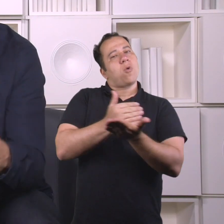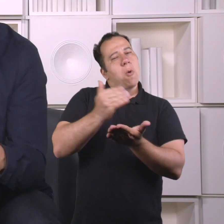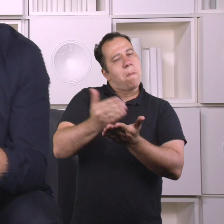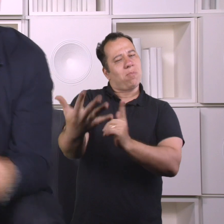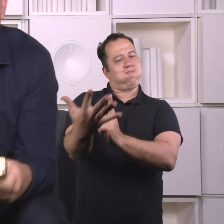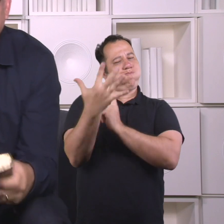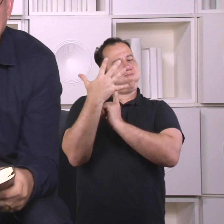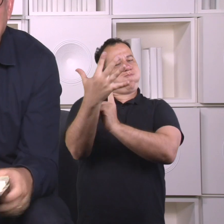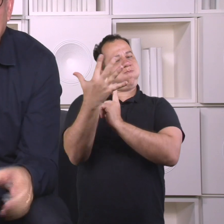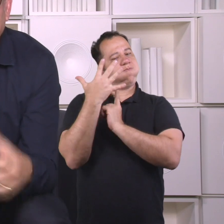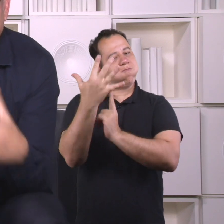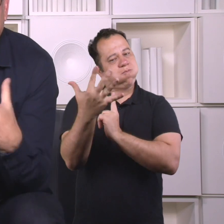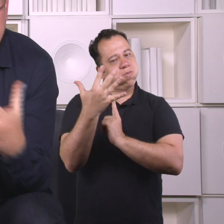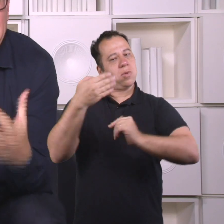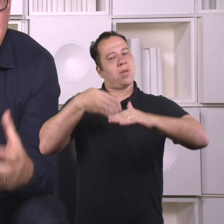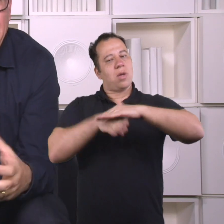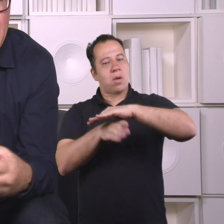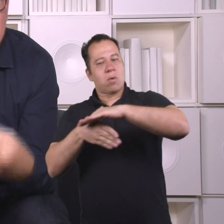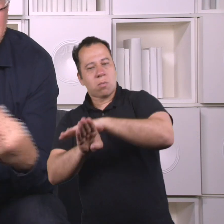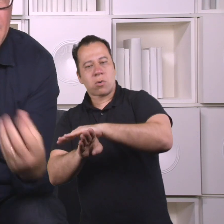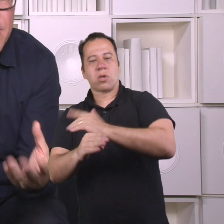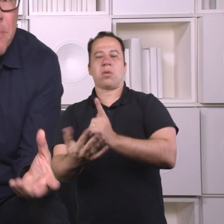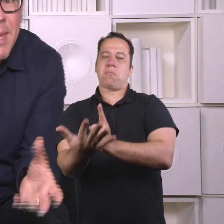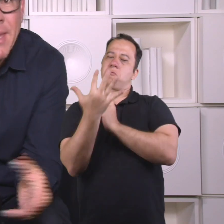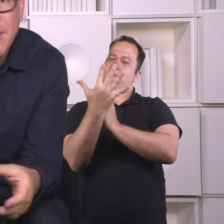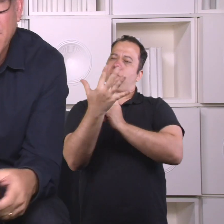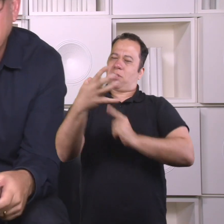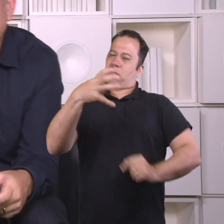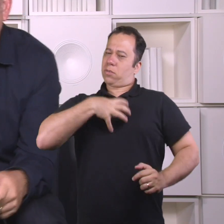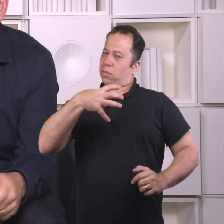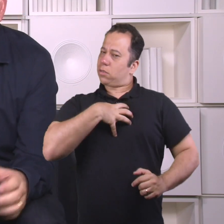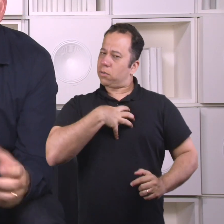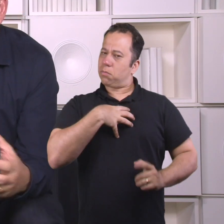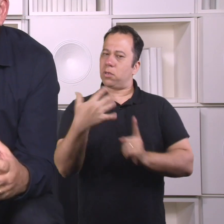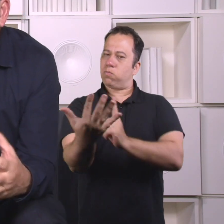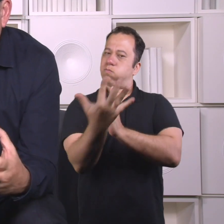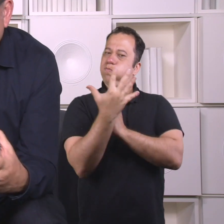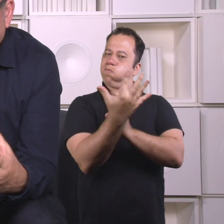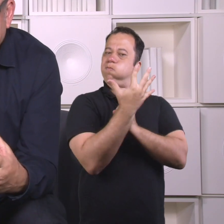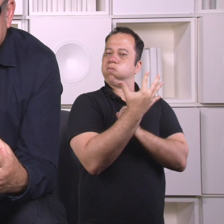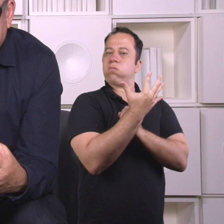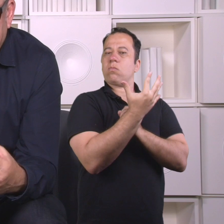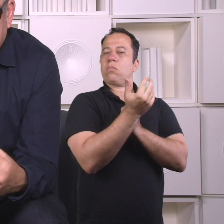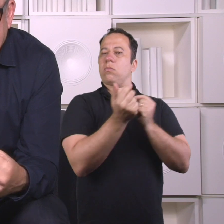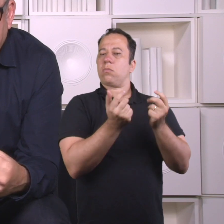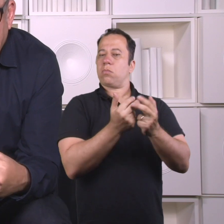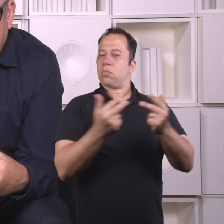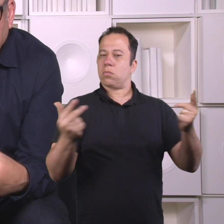influenciar comportamentos, elas começam a influenciar sentimentos, elas